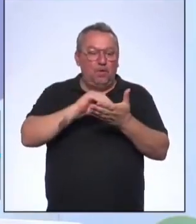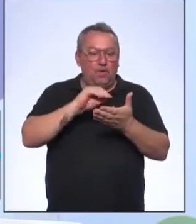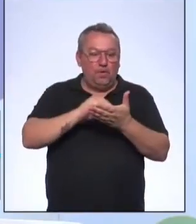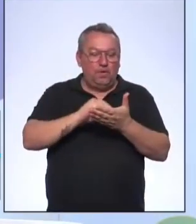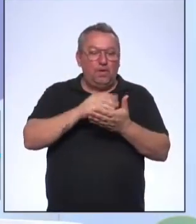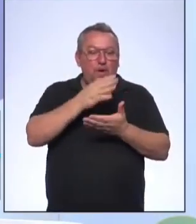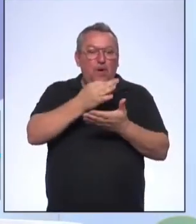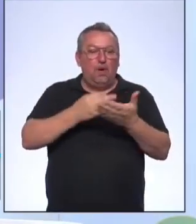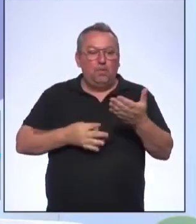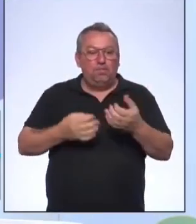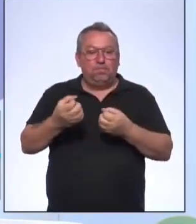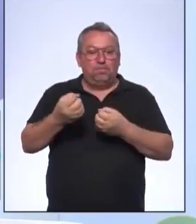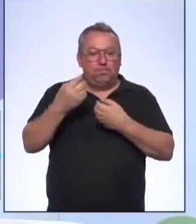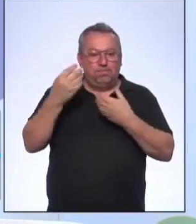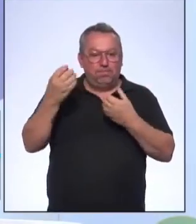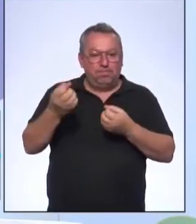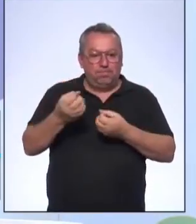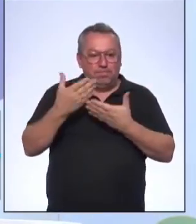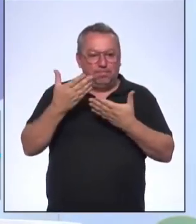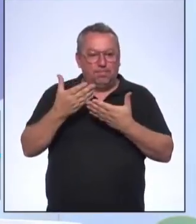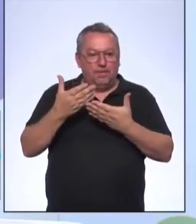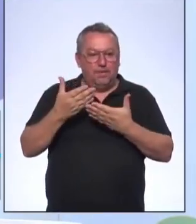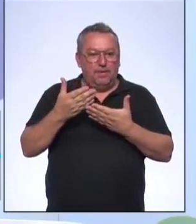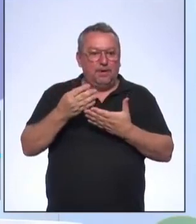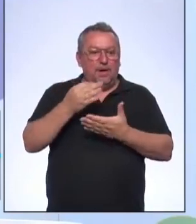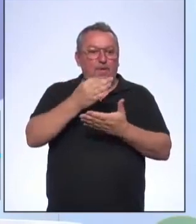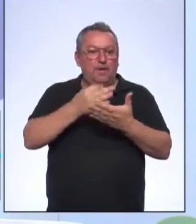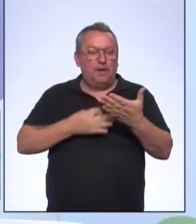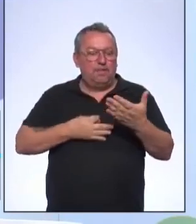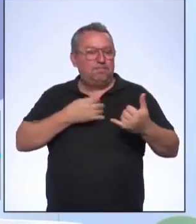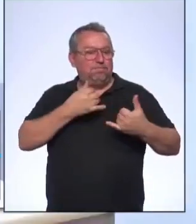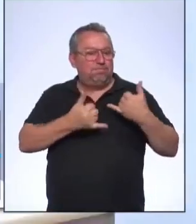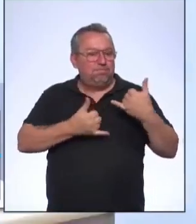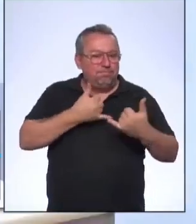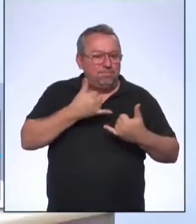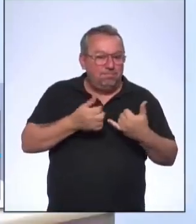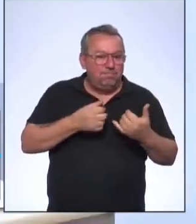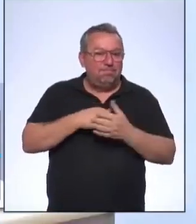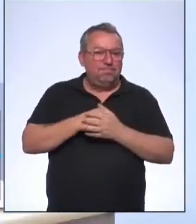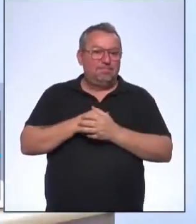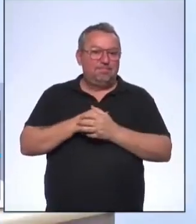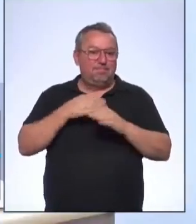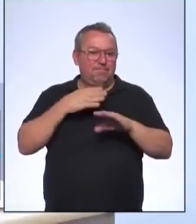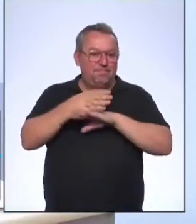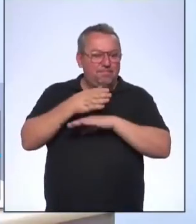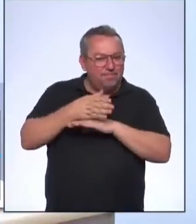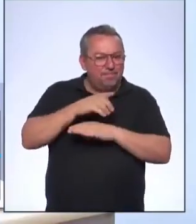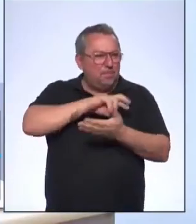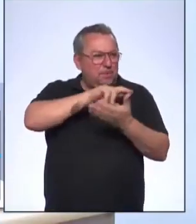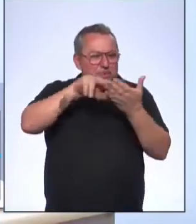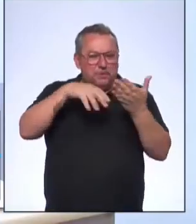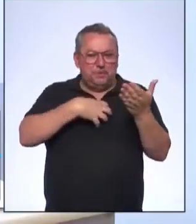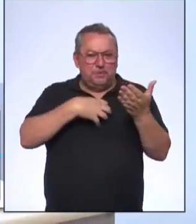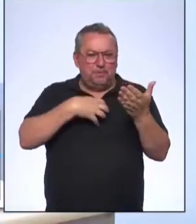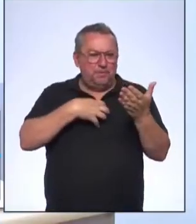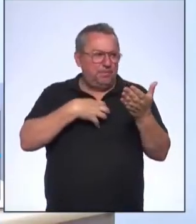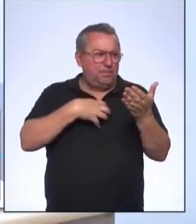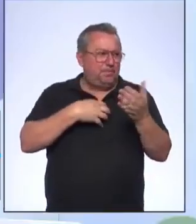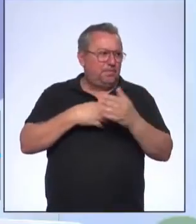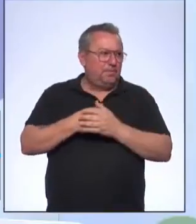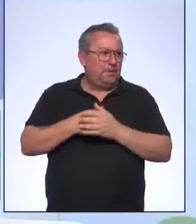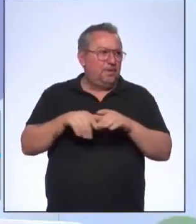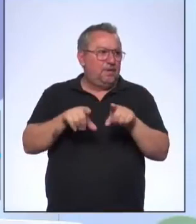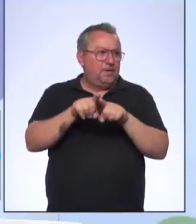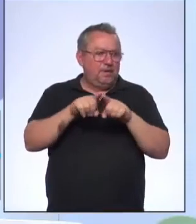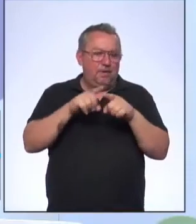texto informativo, que é um texto... eles falaram que é para entretenimento, tem várias outras características. Isso, para entretenimento.